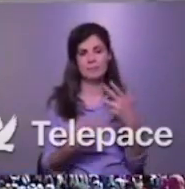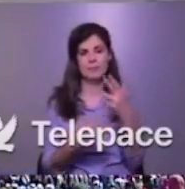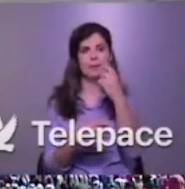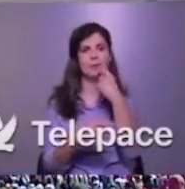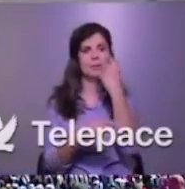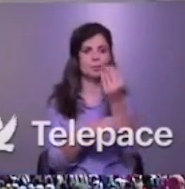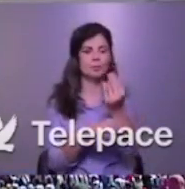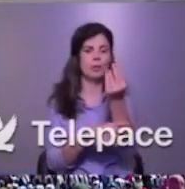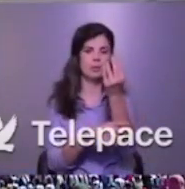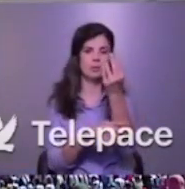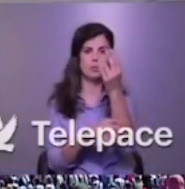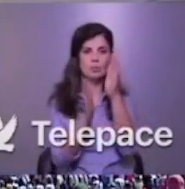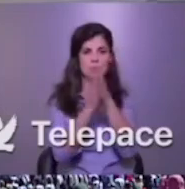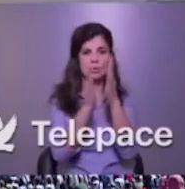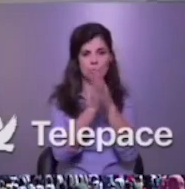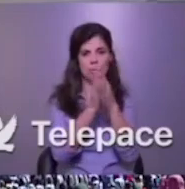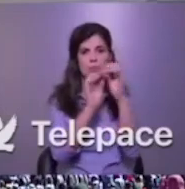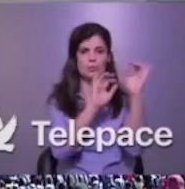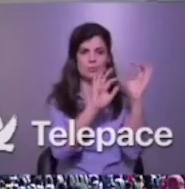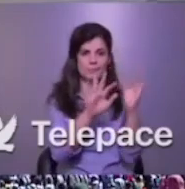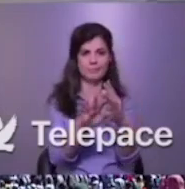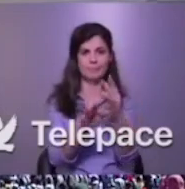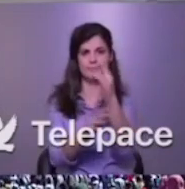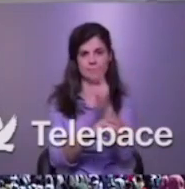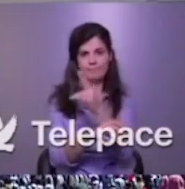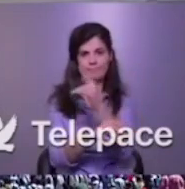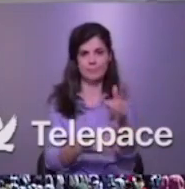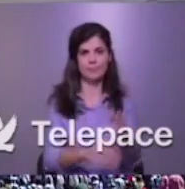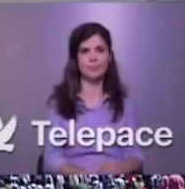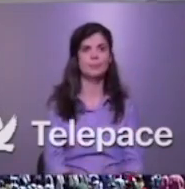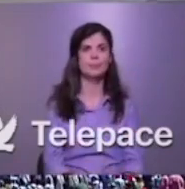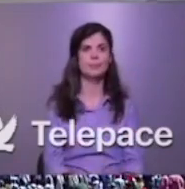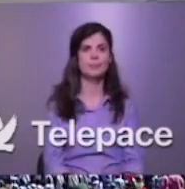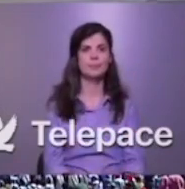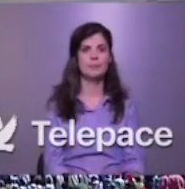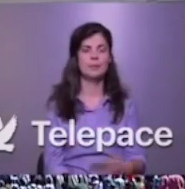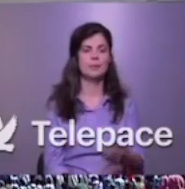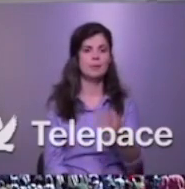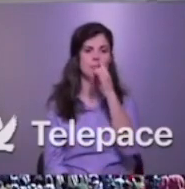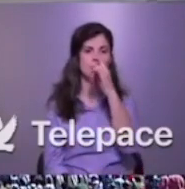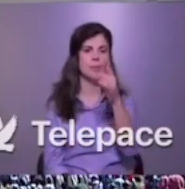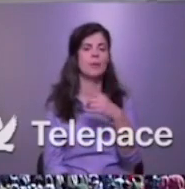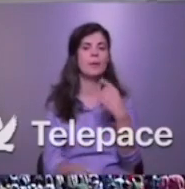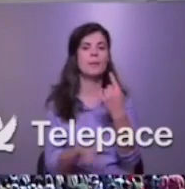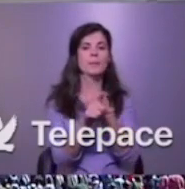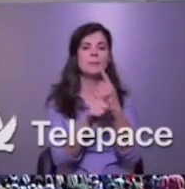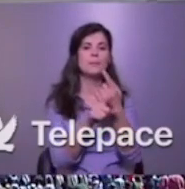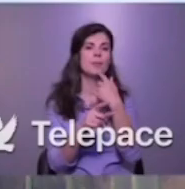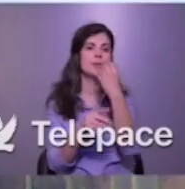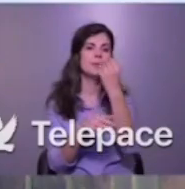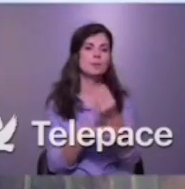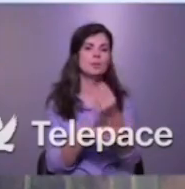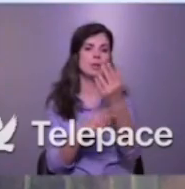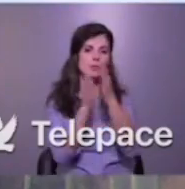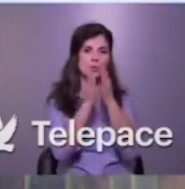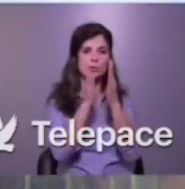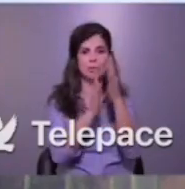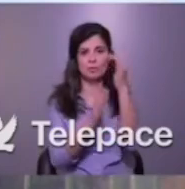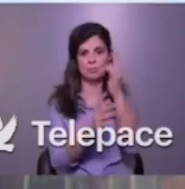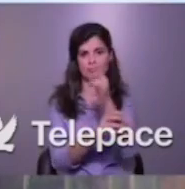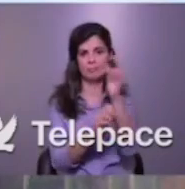objets religieux que vous avez avec vous. Ich werde nun die religiösen Andenken segnen.